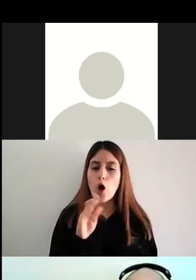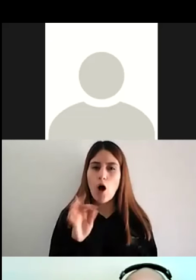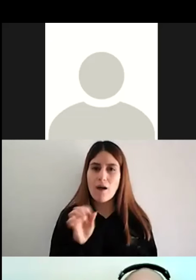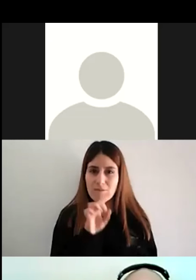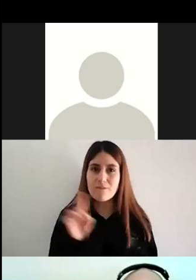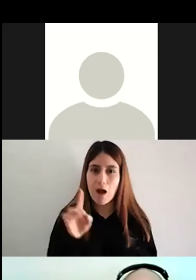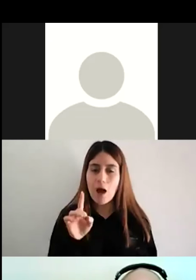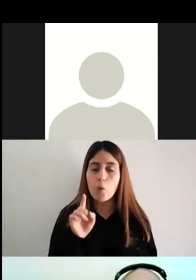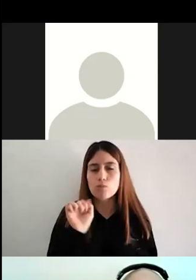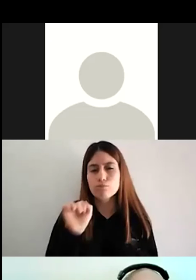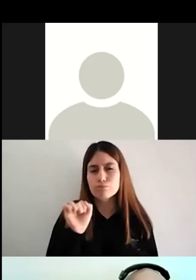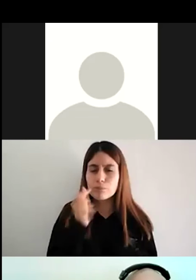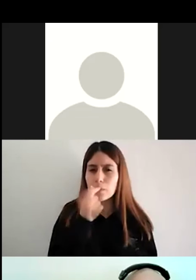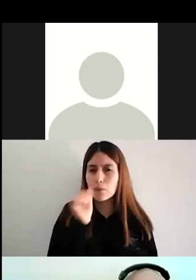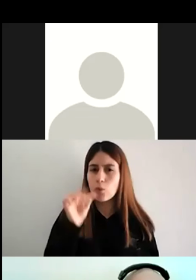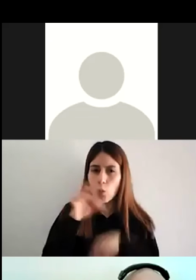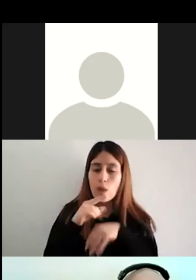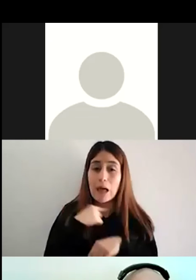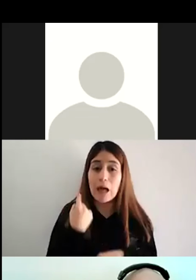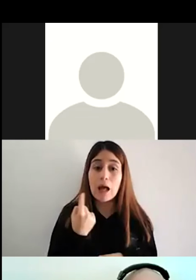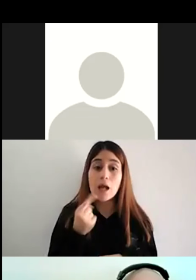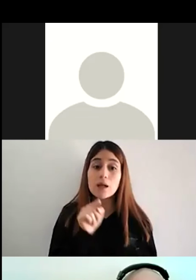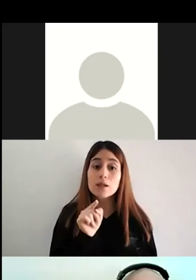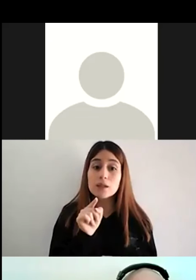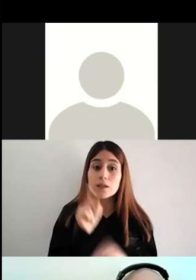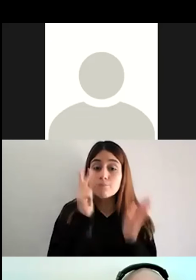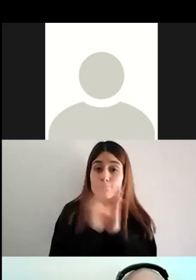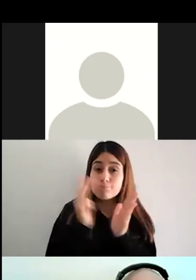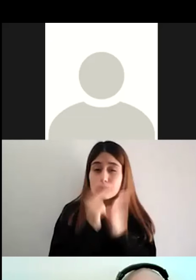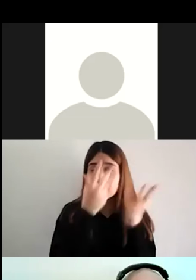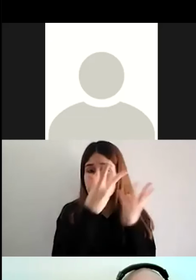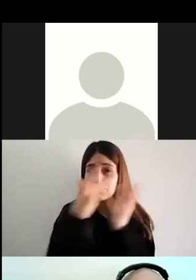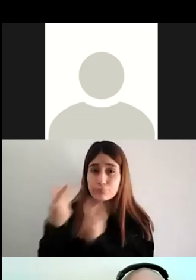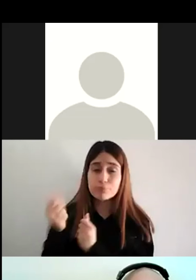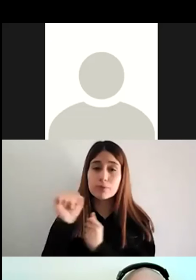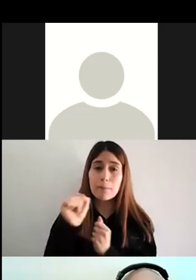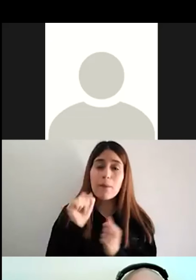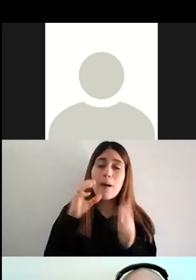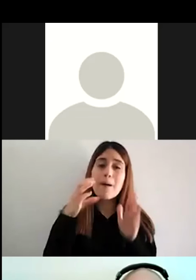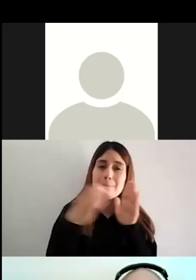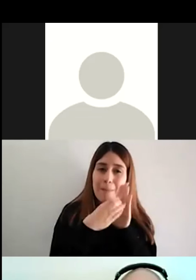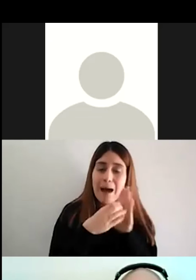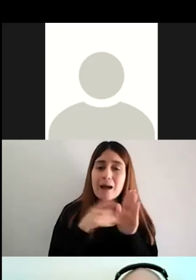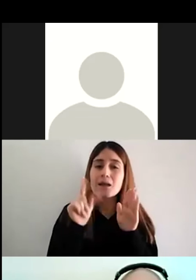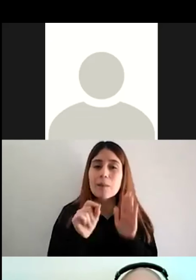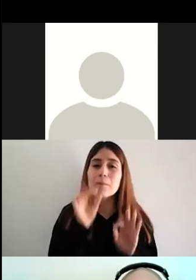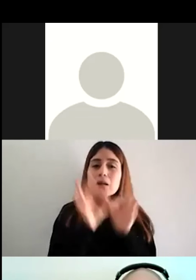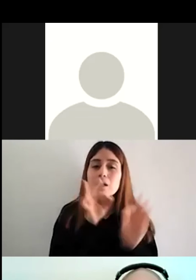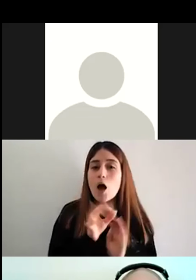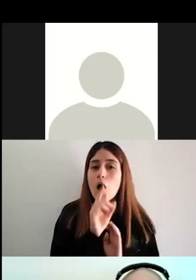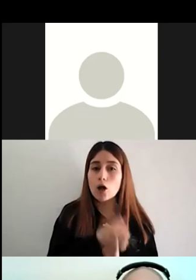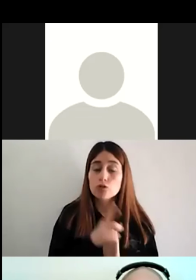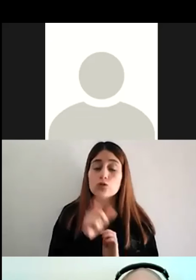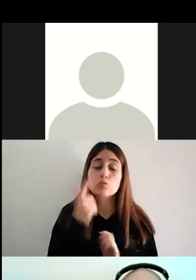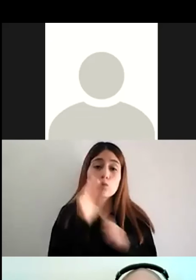Estas designações ou estas aprovações estão contabilizadas por marca e indicação terapêutica, portanto uma marca pode